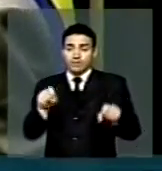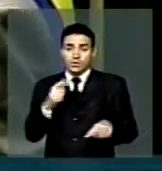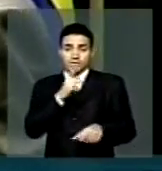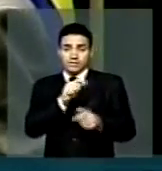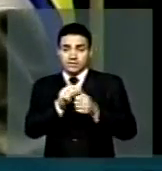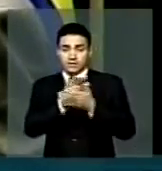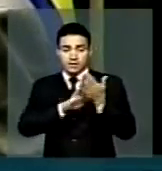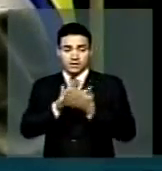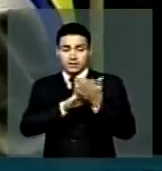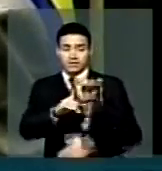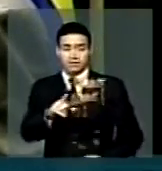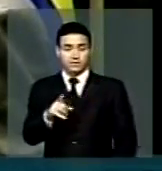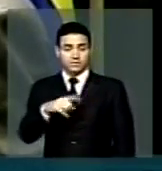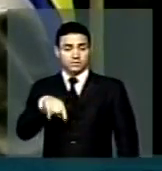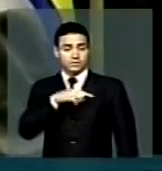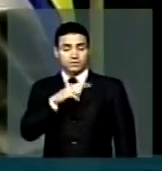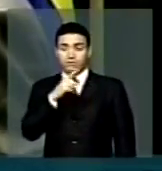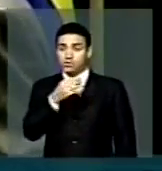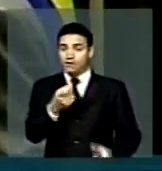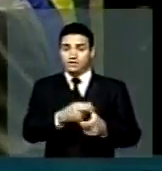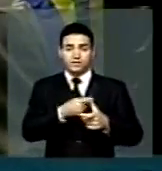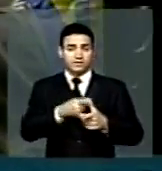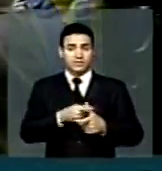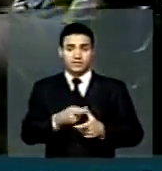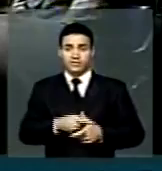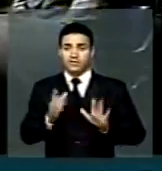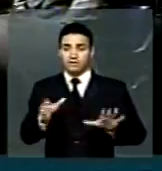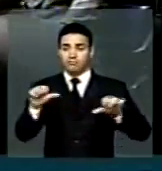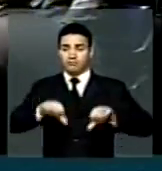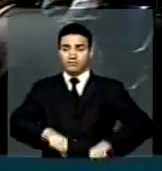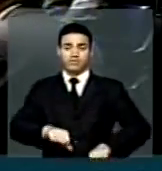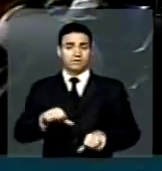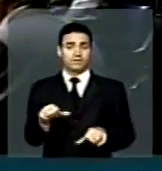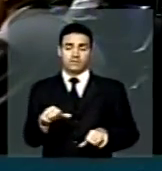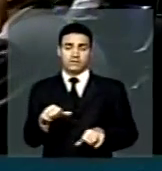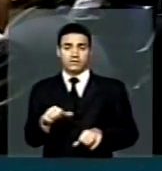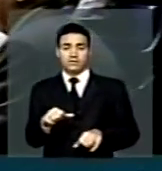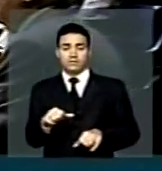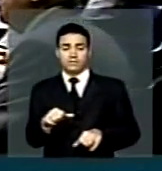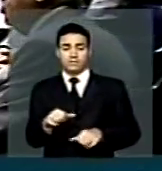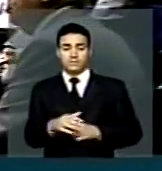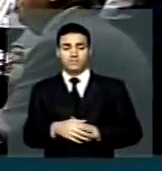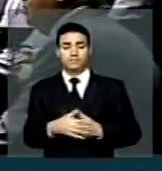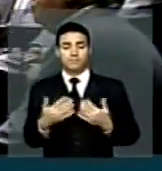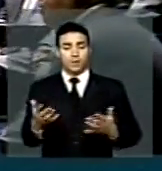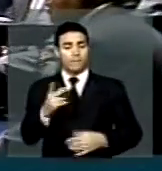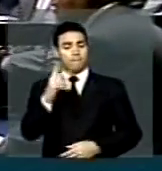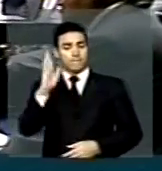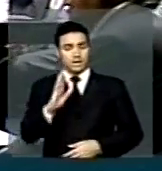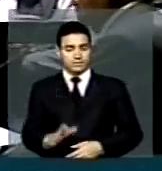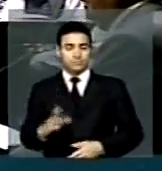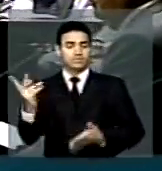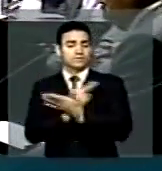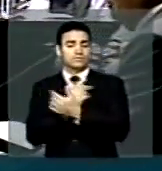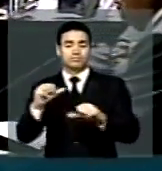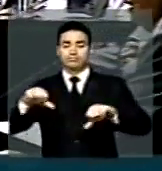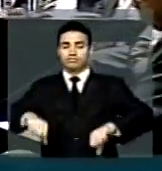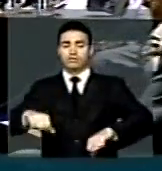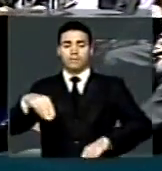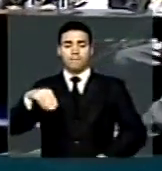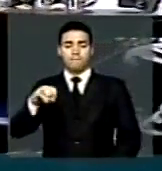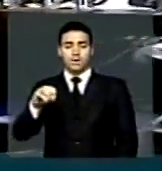como fazer frente nossas dívidas, nós estávamos quebrados, não era em moratória. E o Brasil entrou em moratória. Para